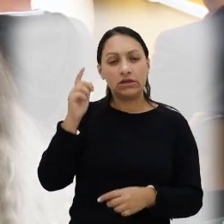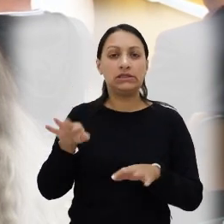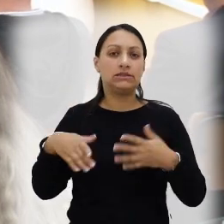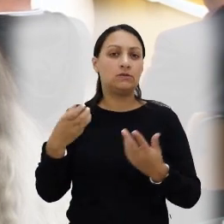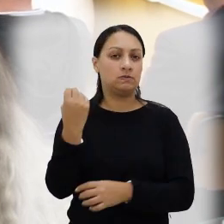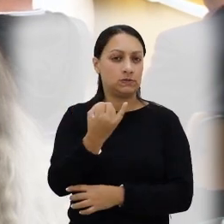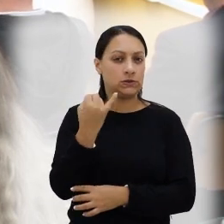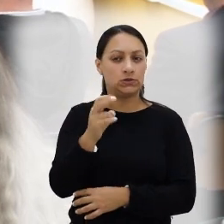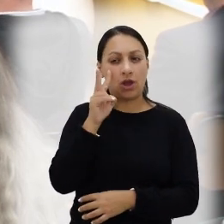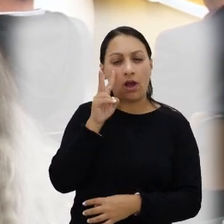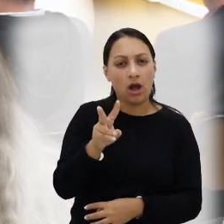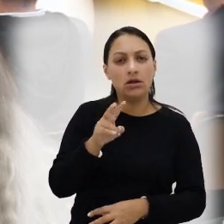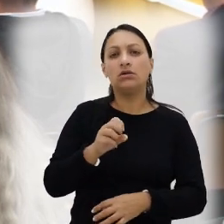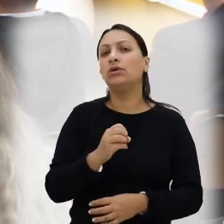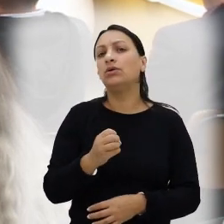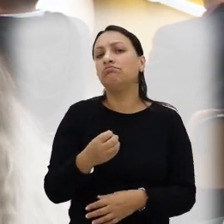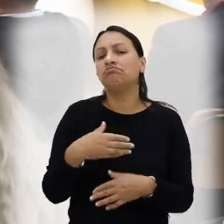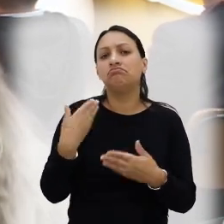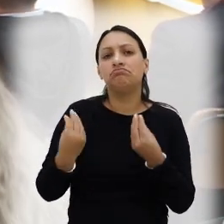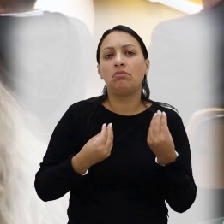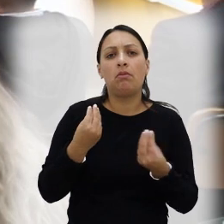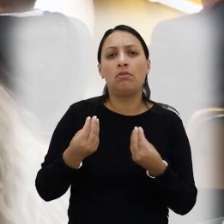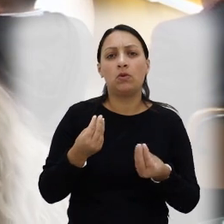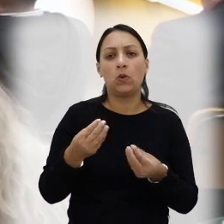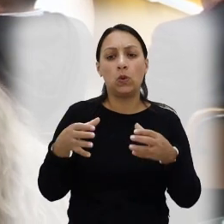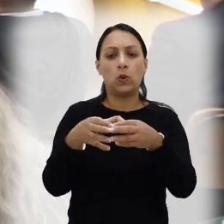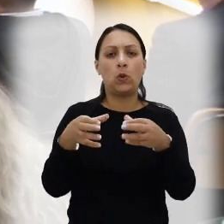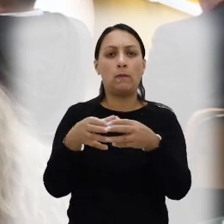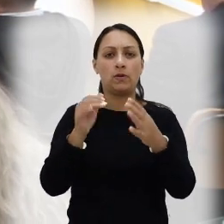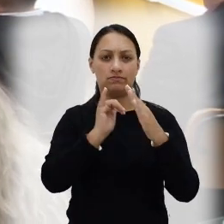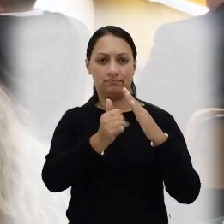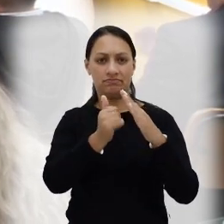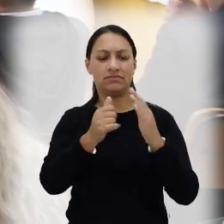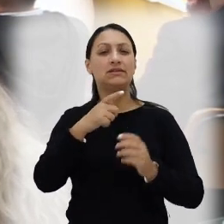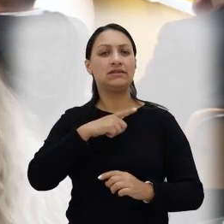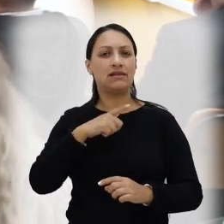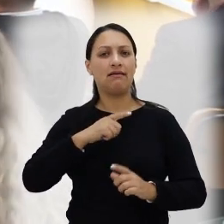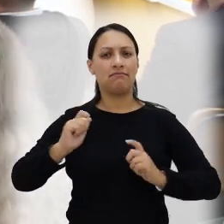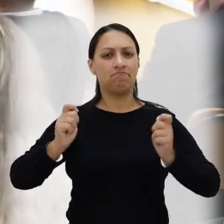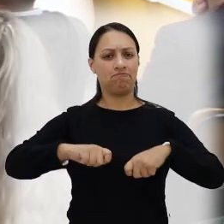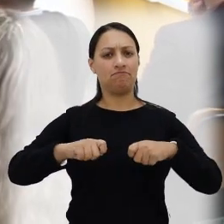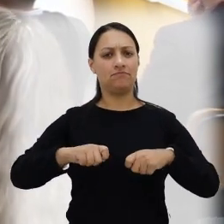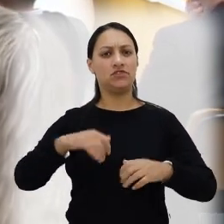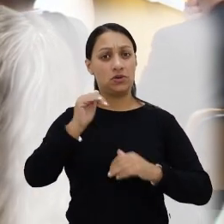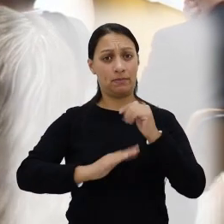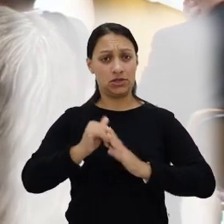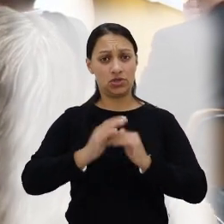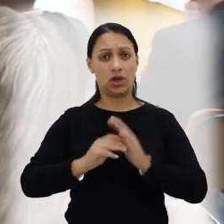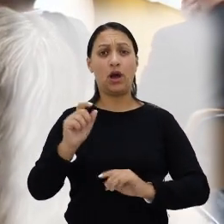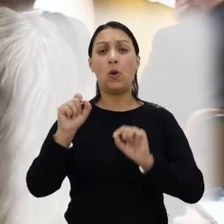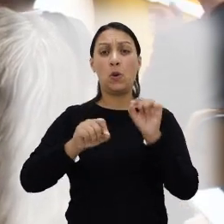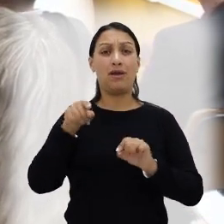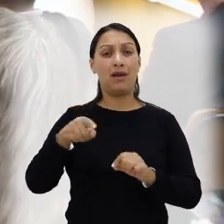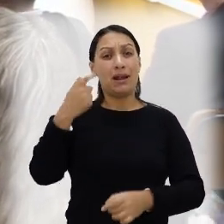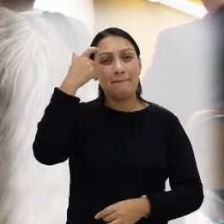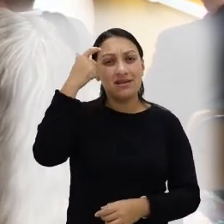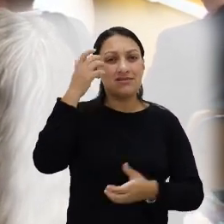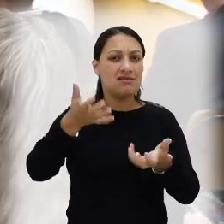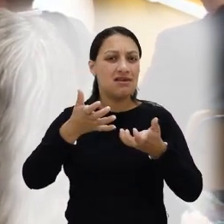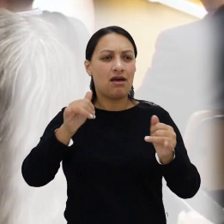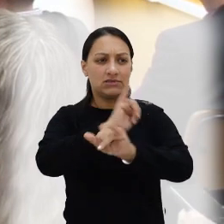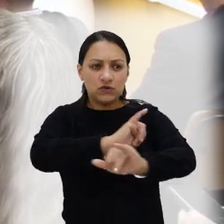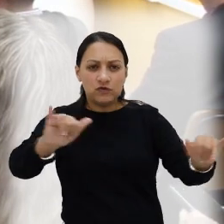olha, o quanto, né, o time dessa startup tem condições de praticar aquilo que ela prega, que ela quer entregar para o